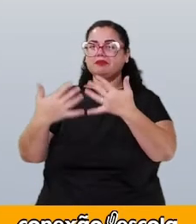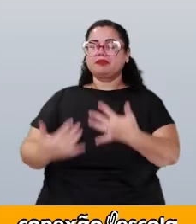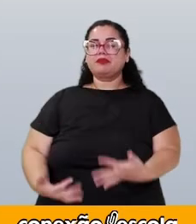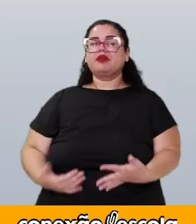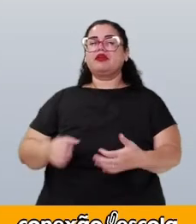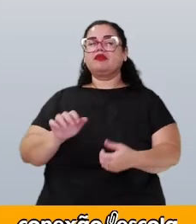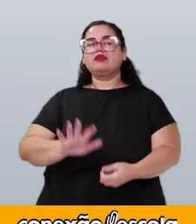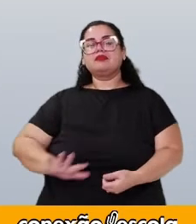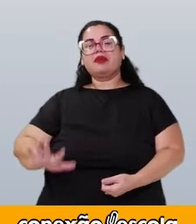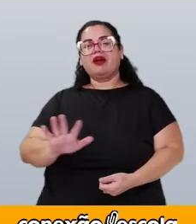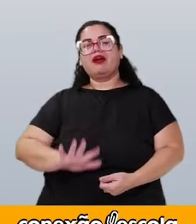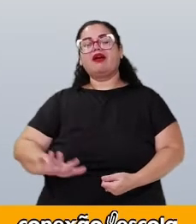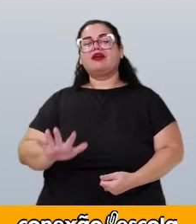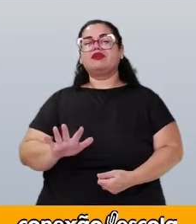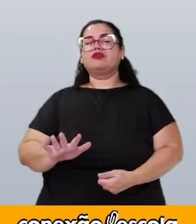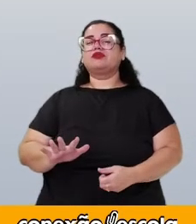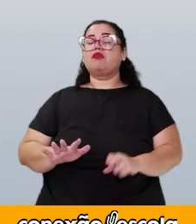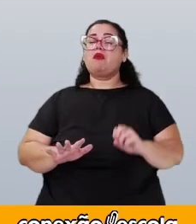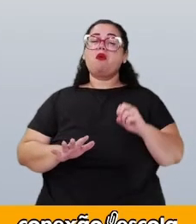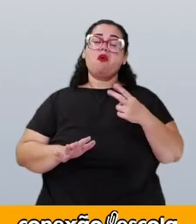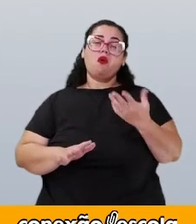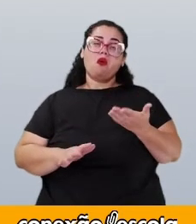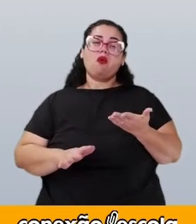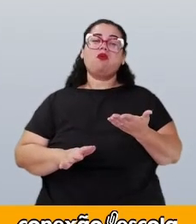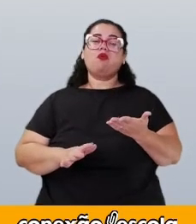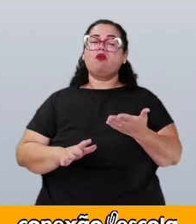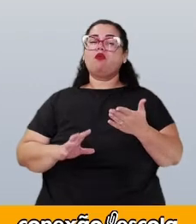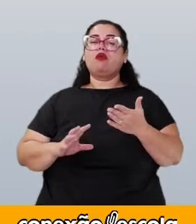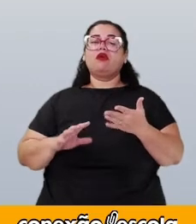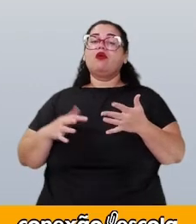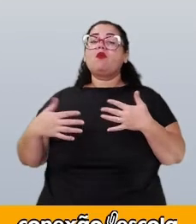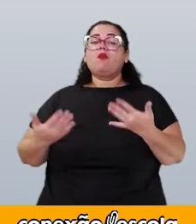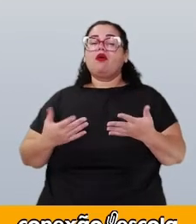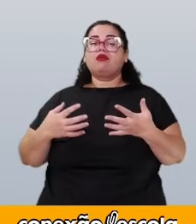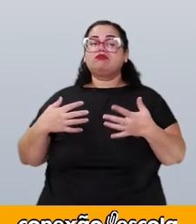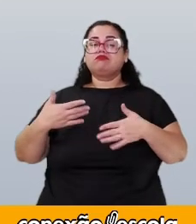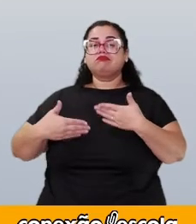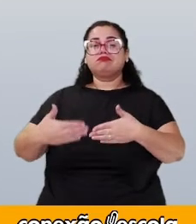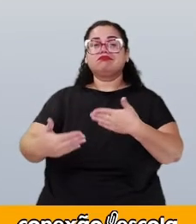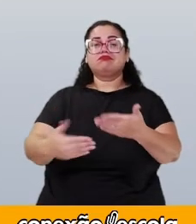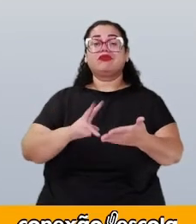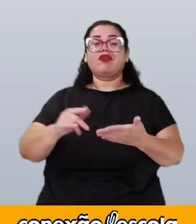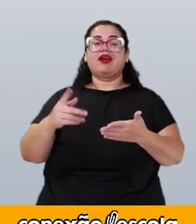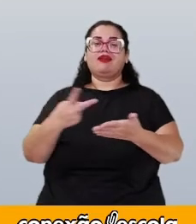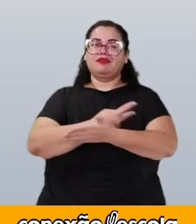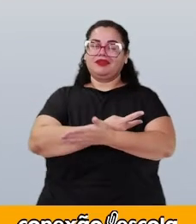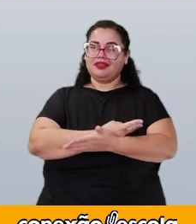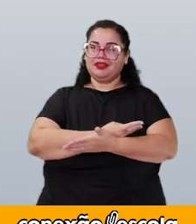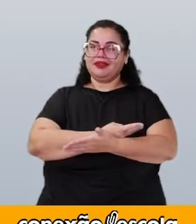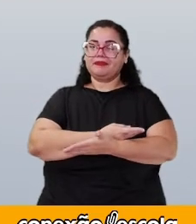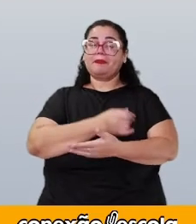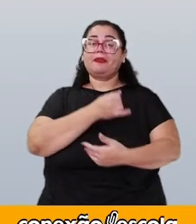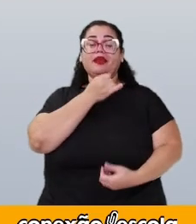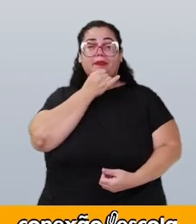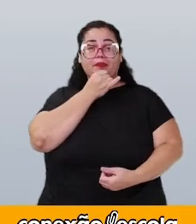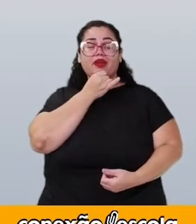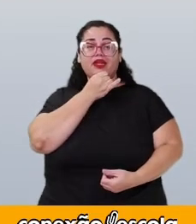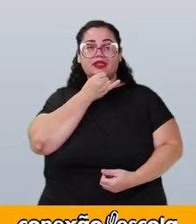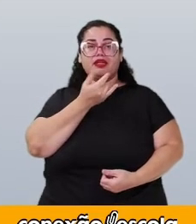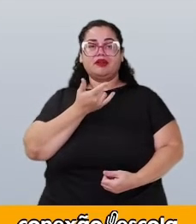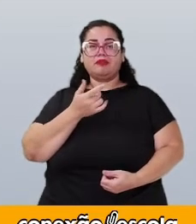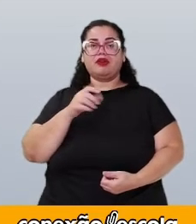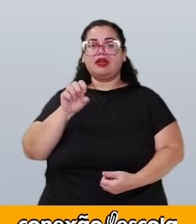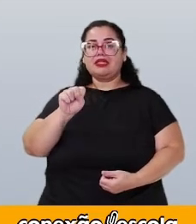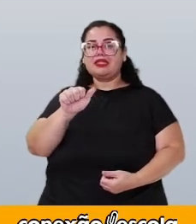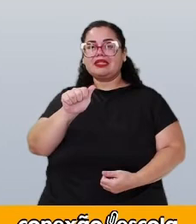do espaço ou das ações que vão acontecer a seguir. Por exemplo,